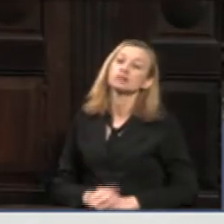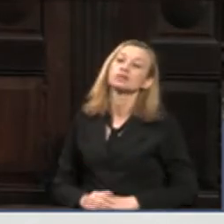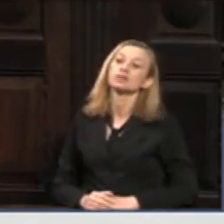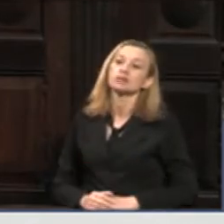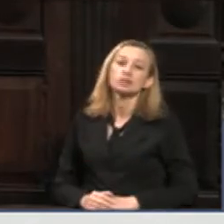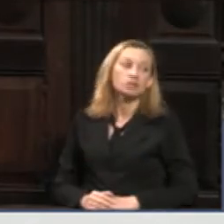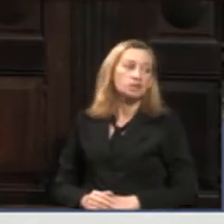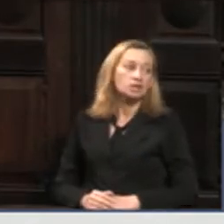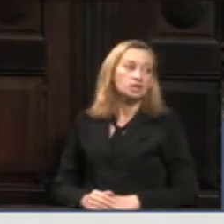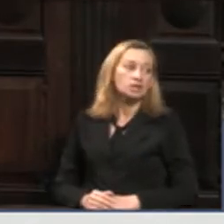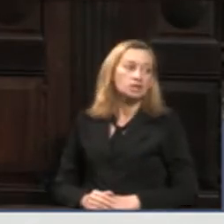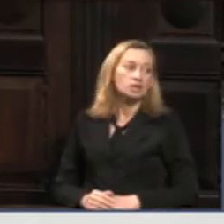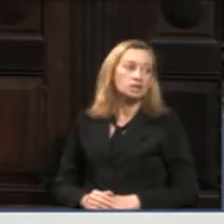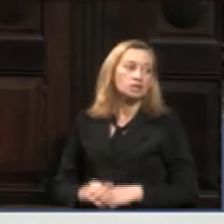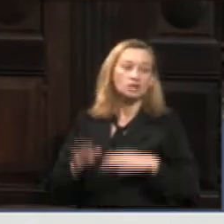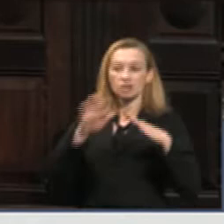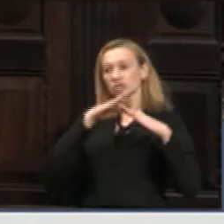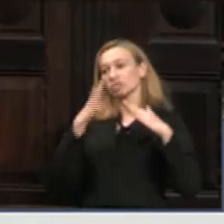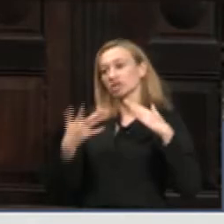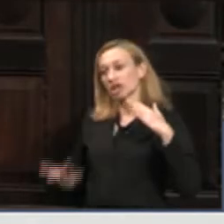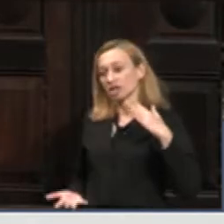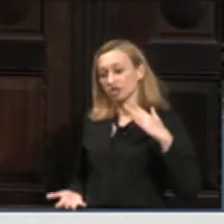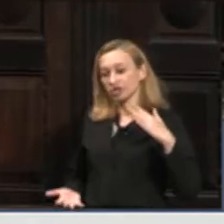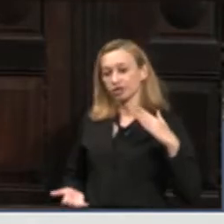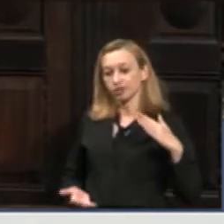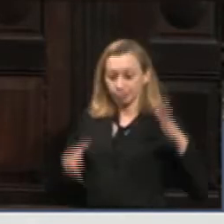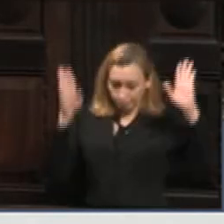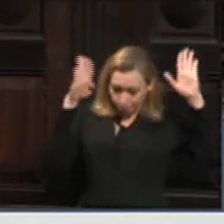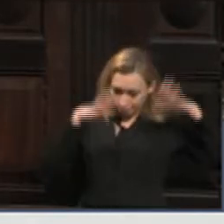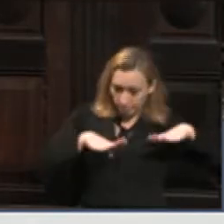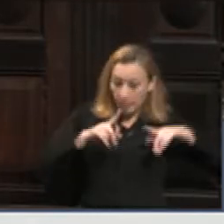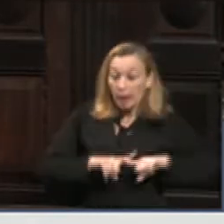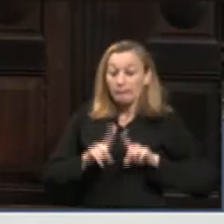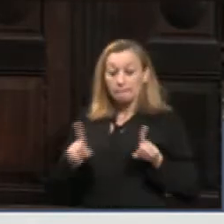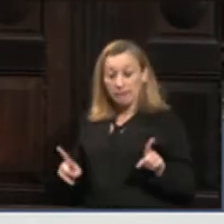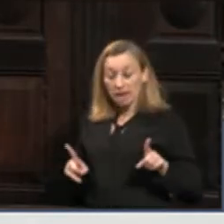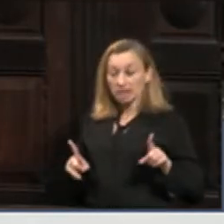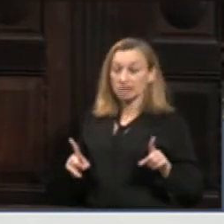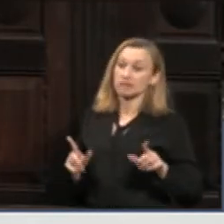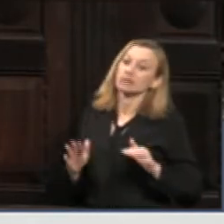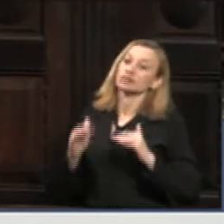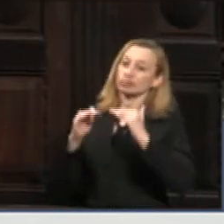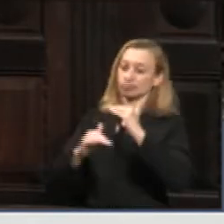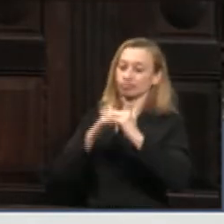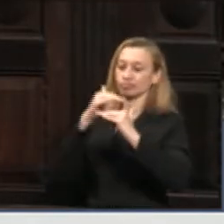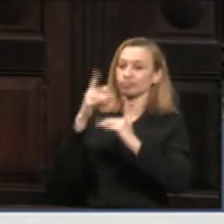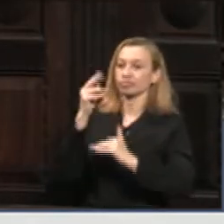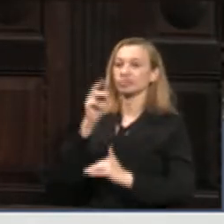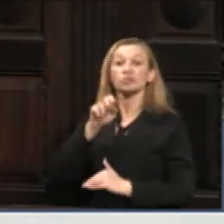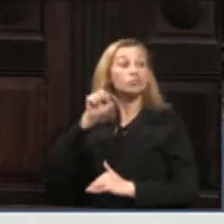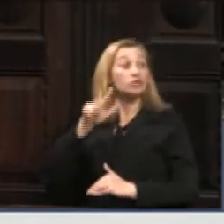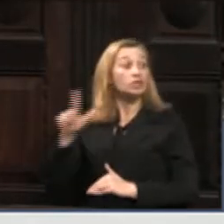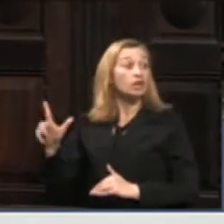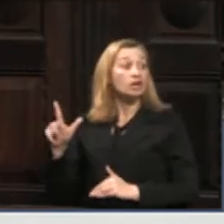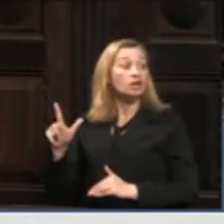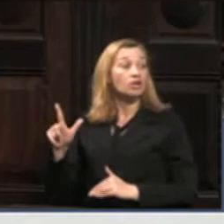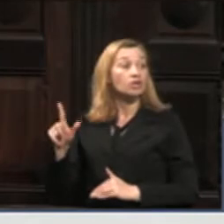Mas, como presidente do Supremo, se recusou a pautar o tema